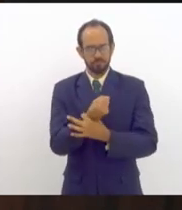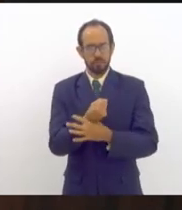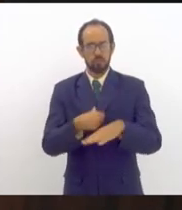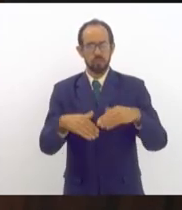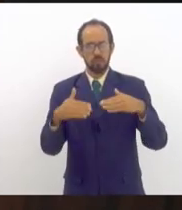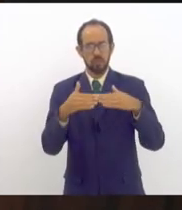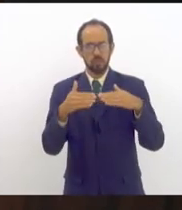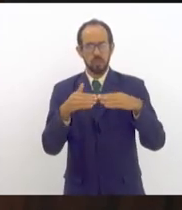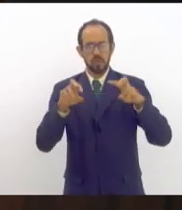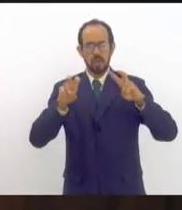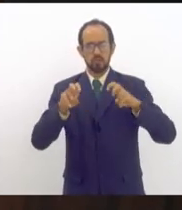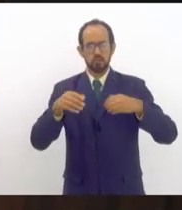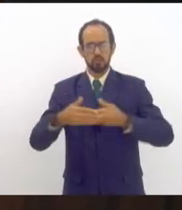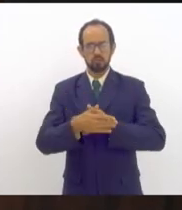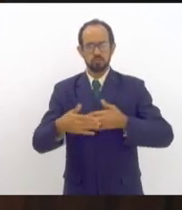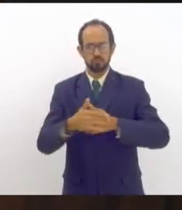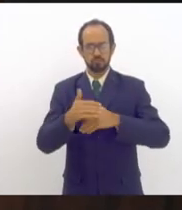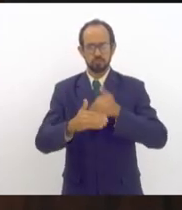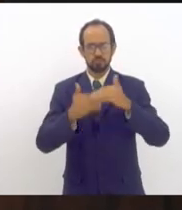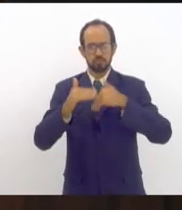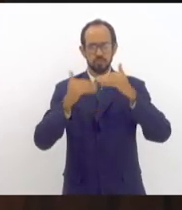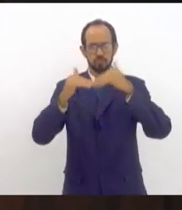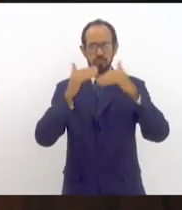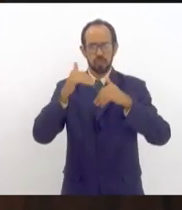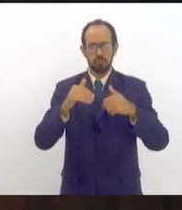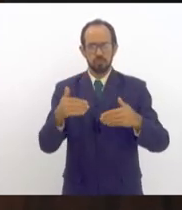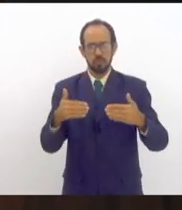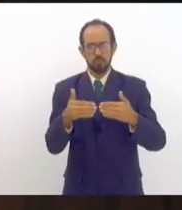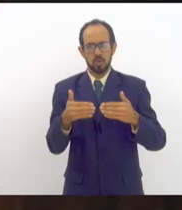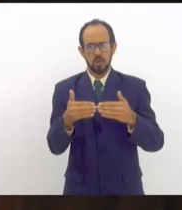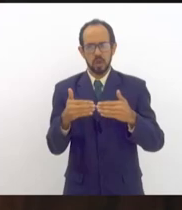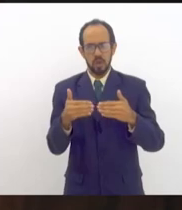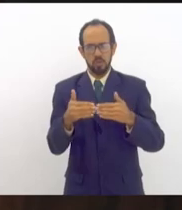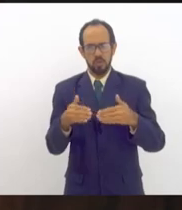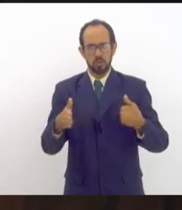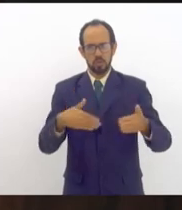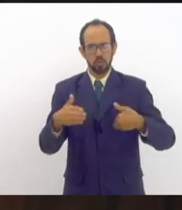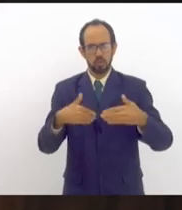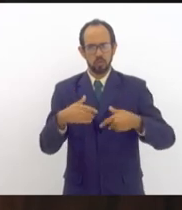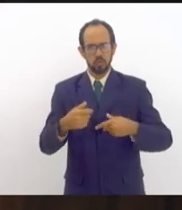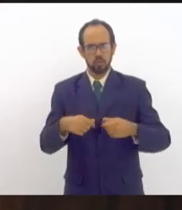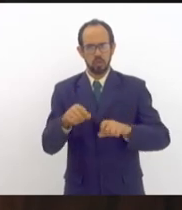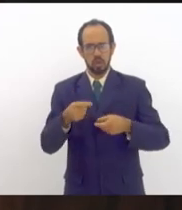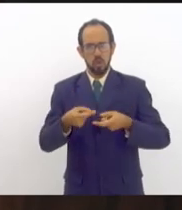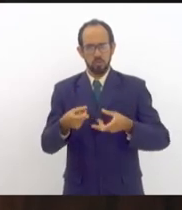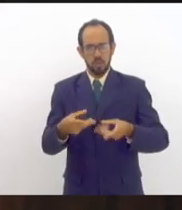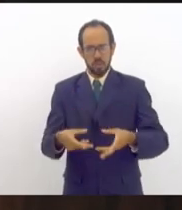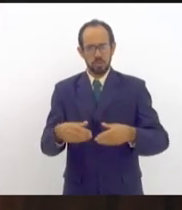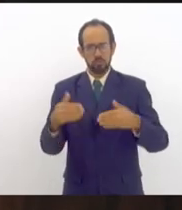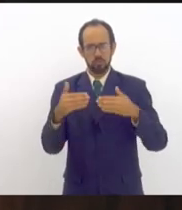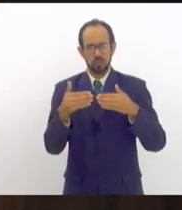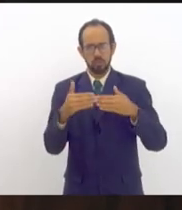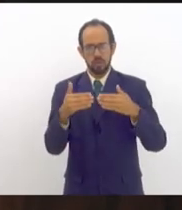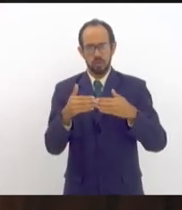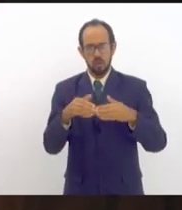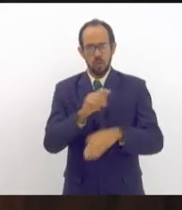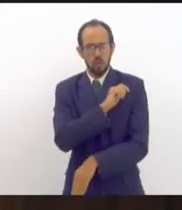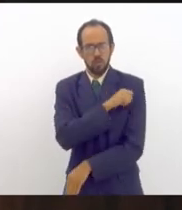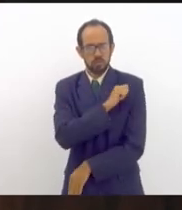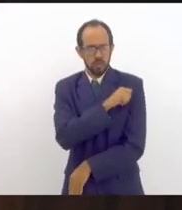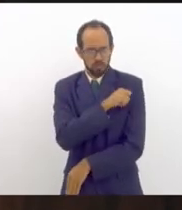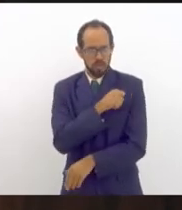assuntos municipais desenvolvimento Regional favorável de economia dos comércio favorável de orçamento financialização financeira e controle